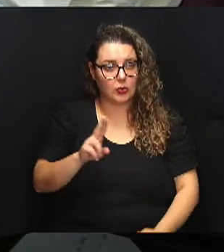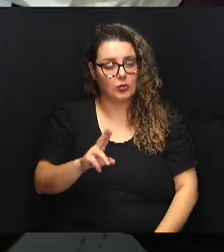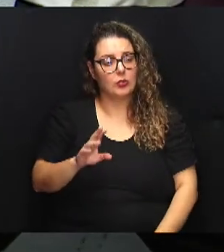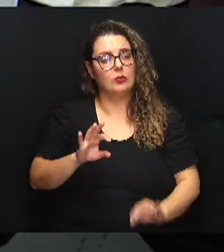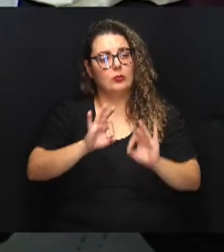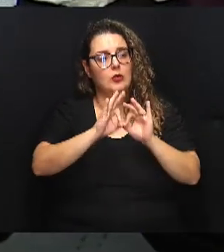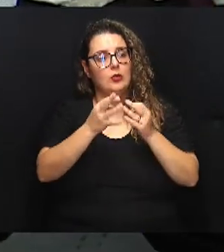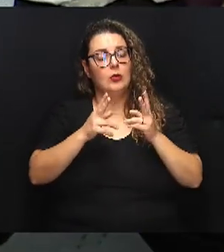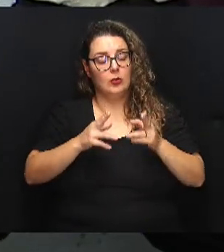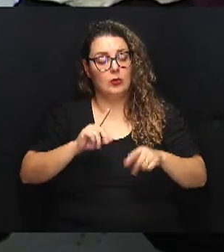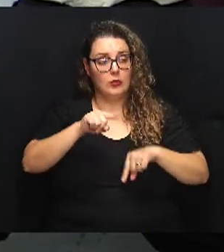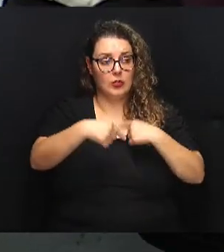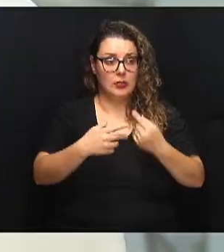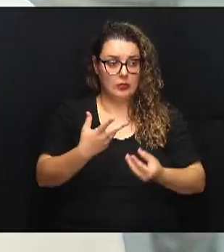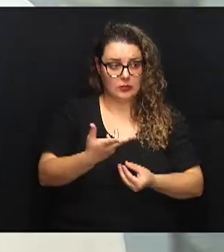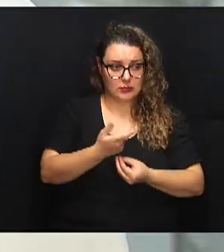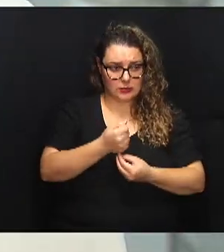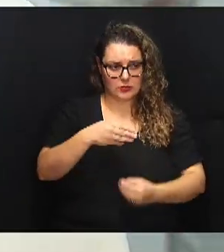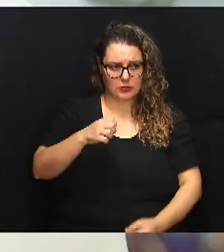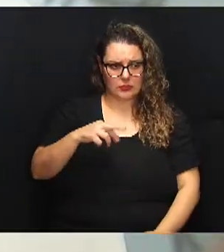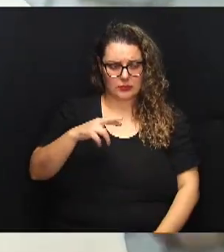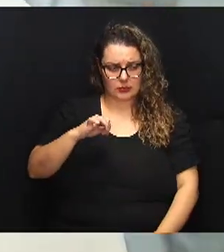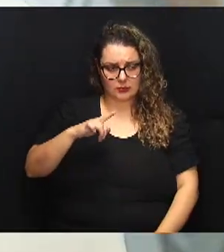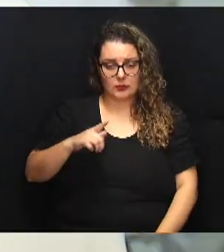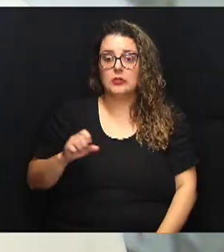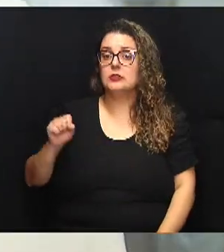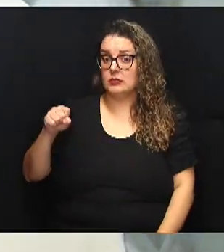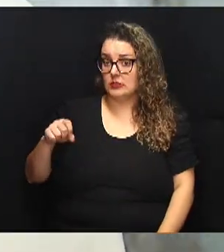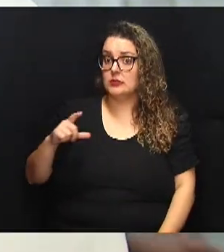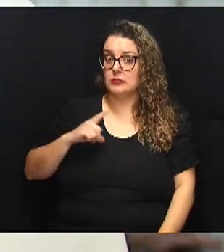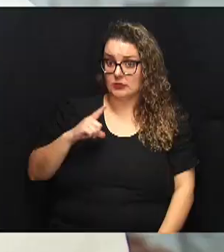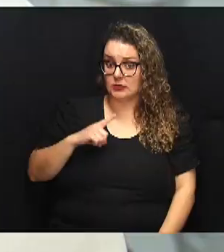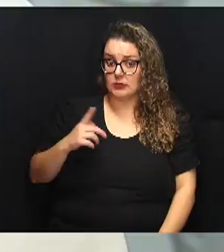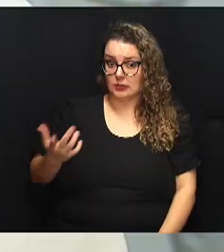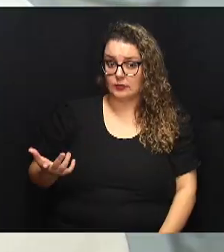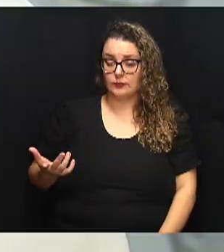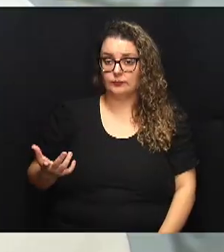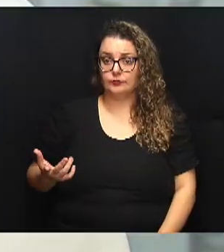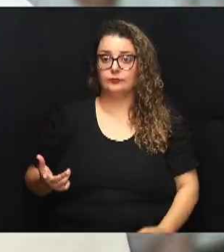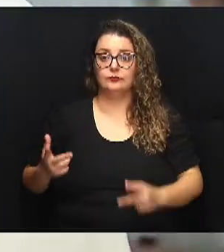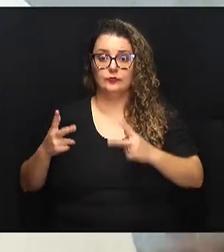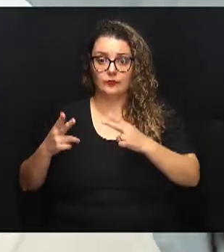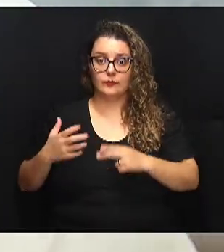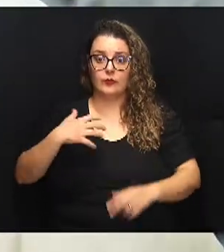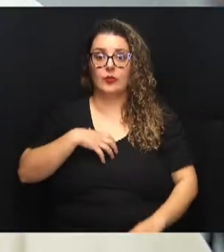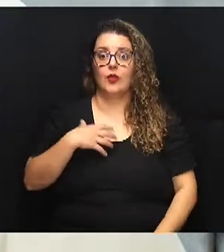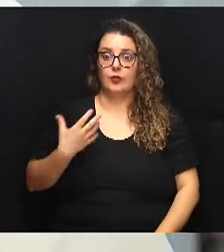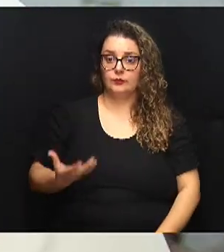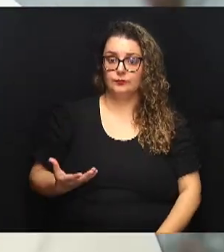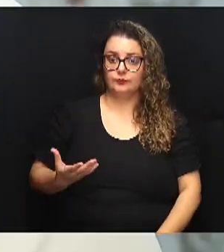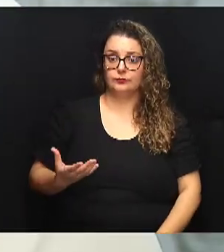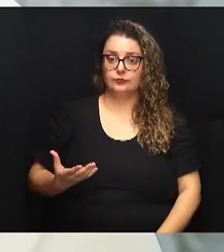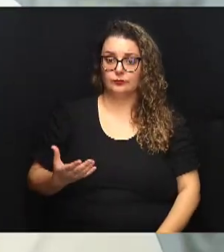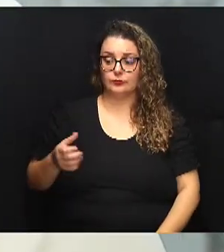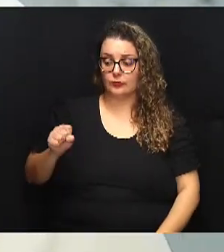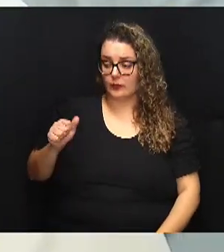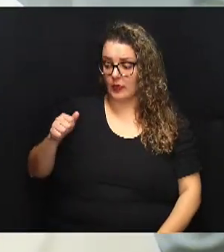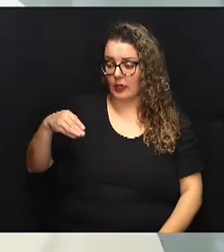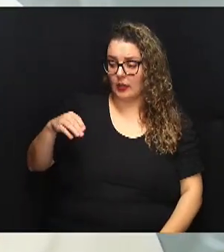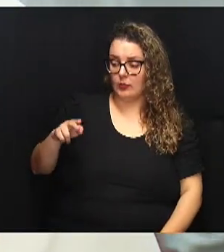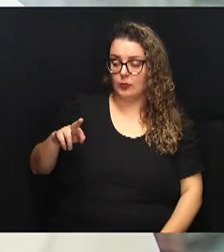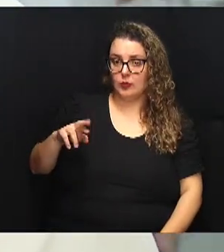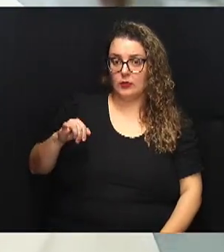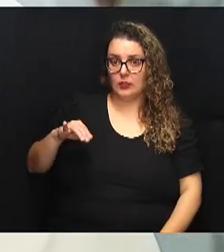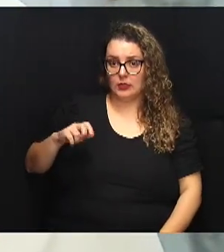como em outras artes marciais? Sim, tem muito isso. Como essa forma, o samurai, ele era uma